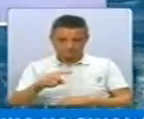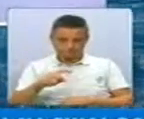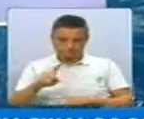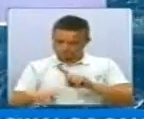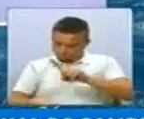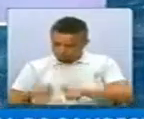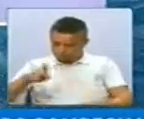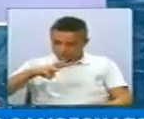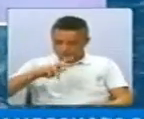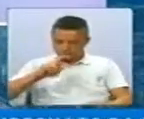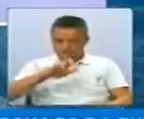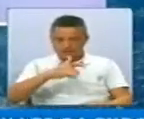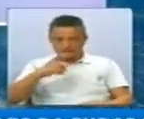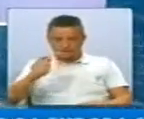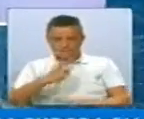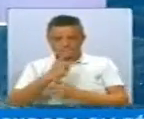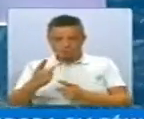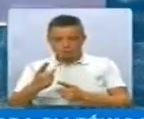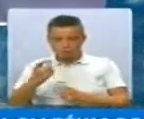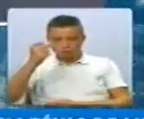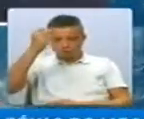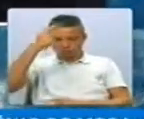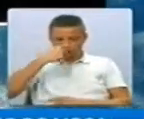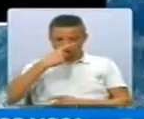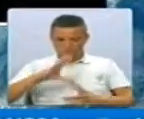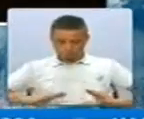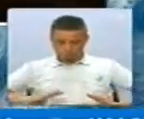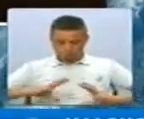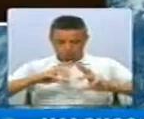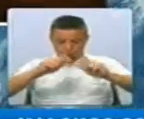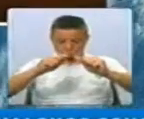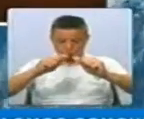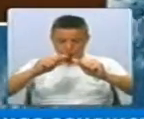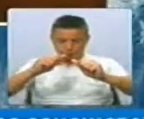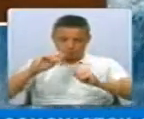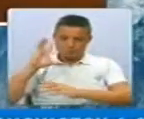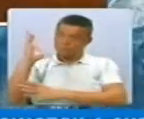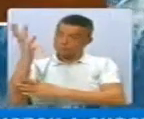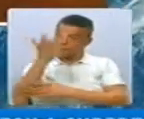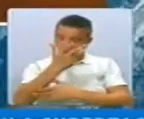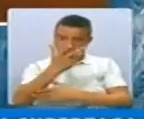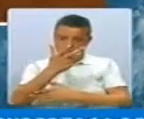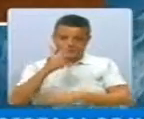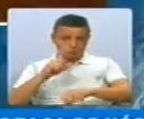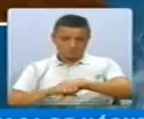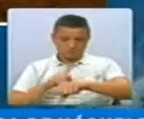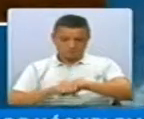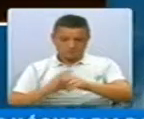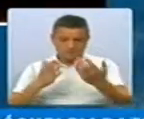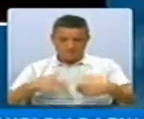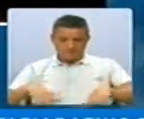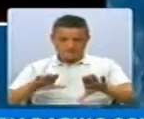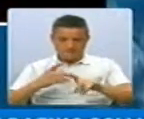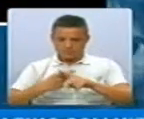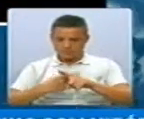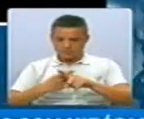e tentar, portanto, traçar uma história da evolução da atmosfera ao longo do tempo. Uma pequena curiosidade sobre esta